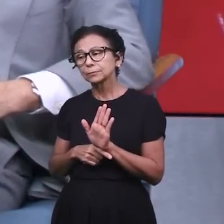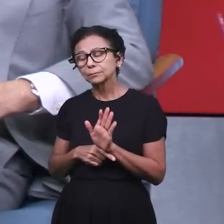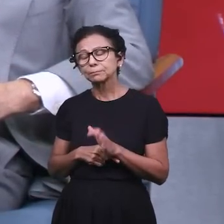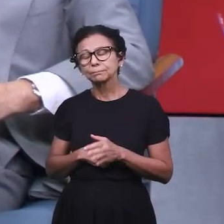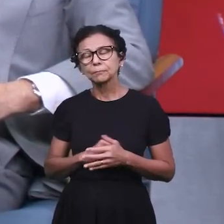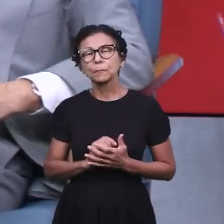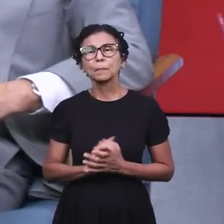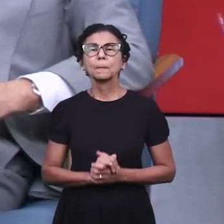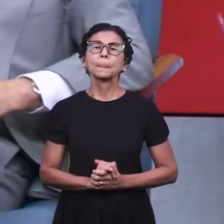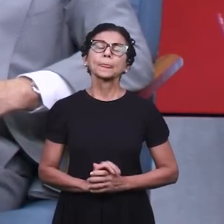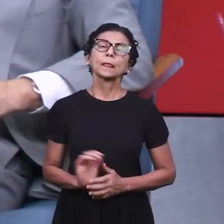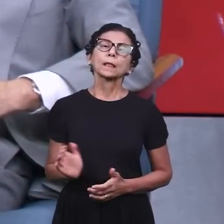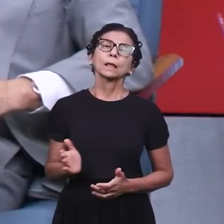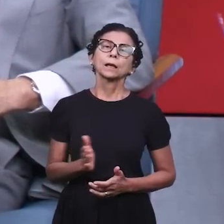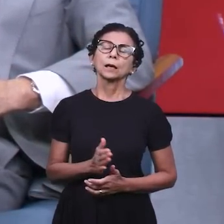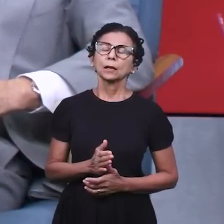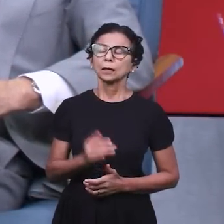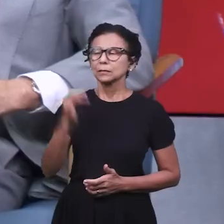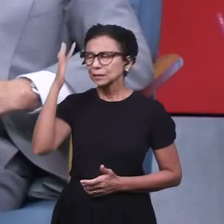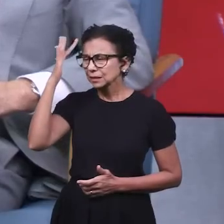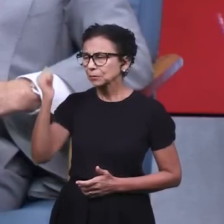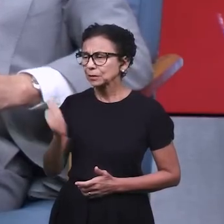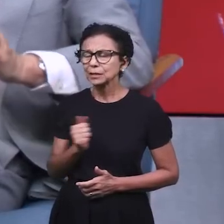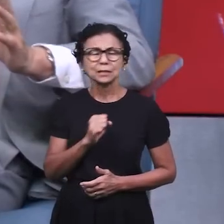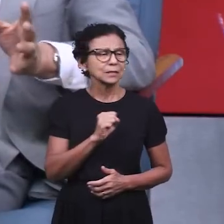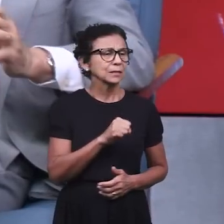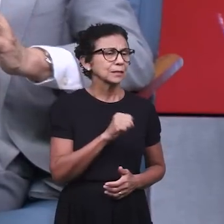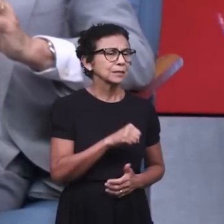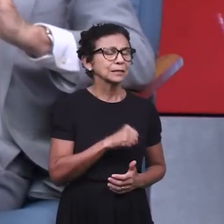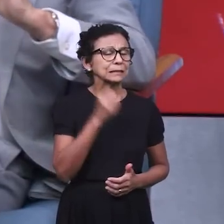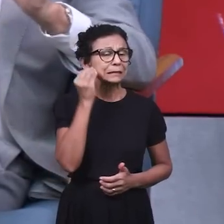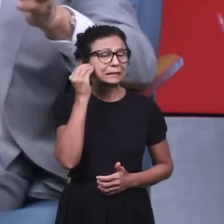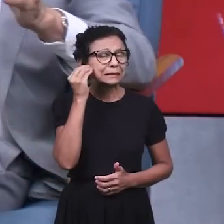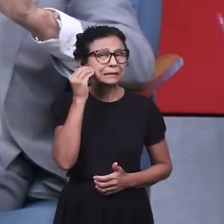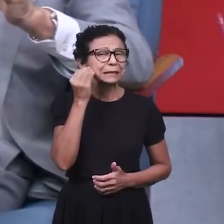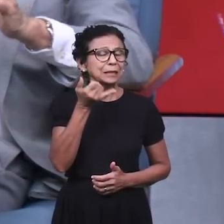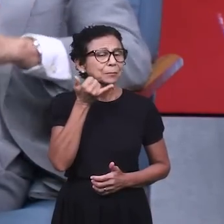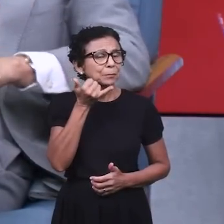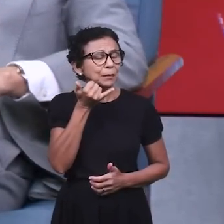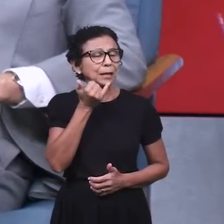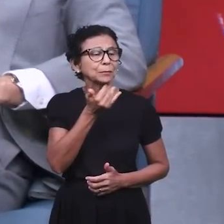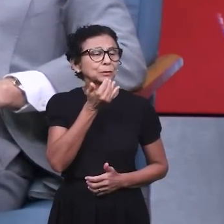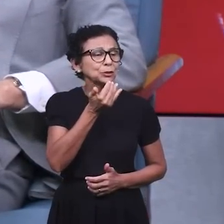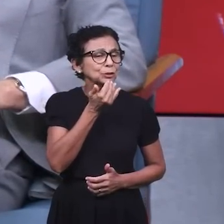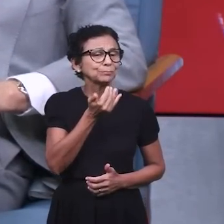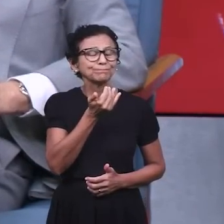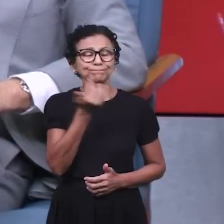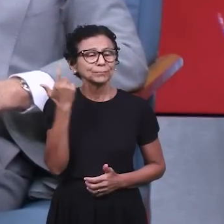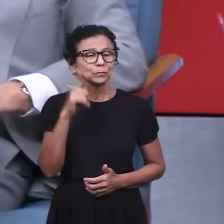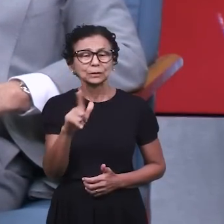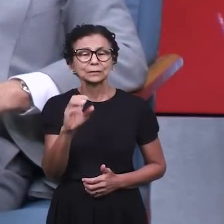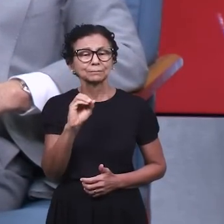você. Muito bem, vai ser amanhã e tal. Eu tentei alguma coisa, mas não consegui.